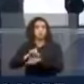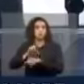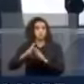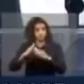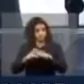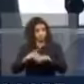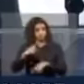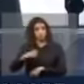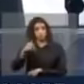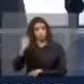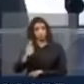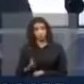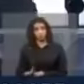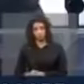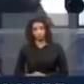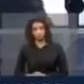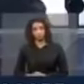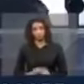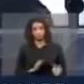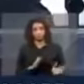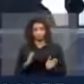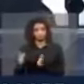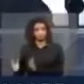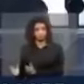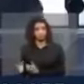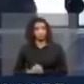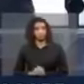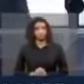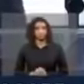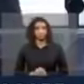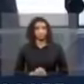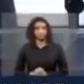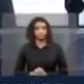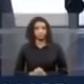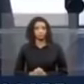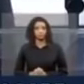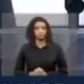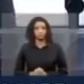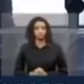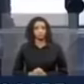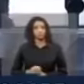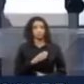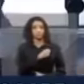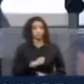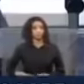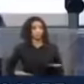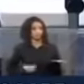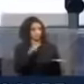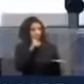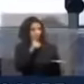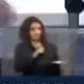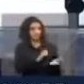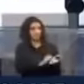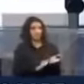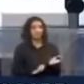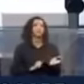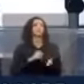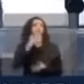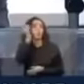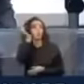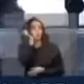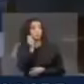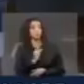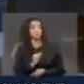brasileira. Reiteramos nesta exposição, excelentíssima ministra relatora, que esta ação